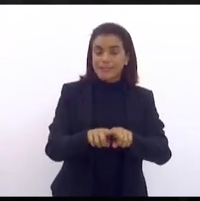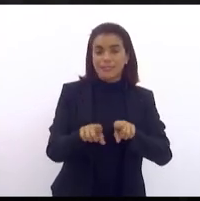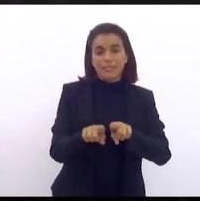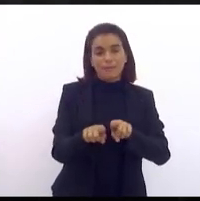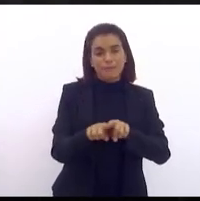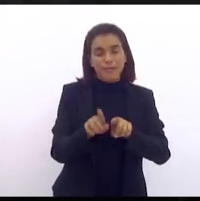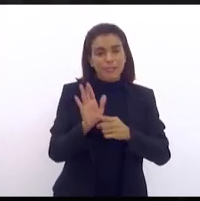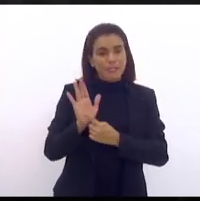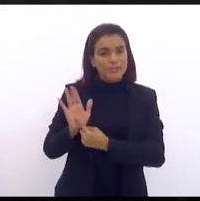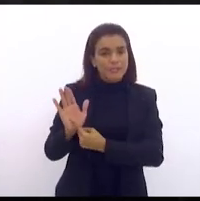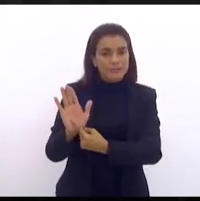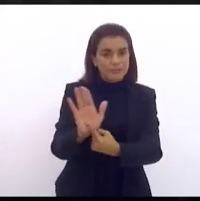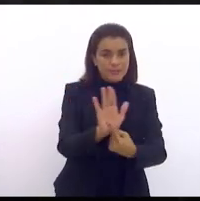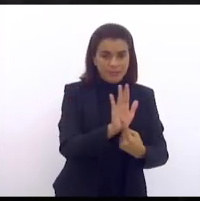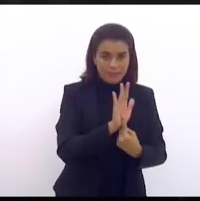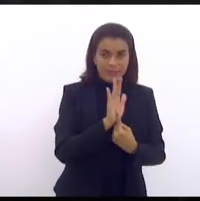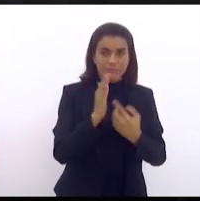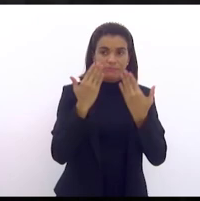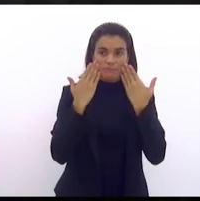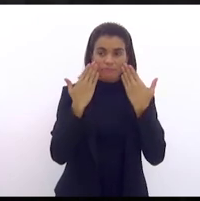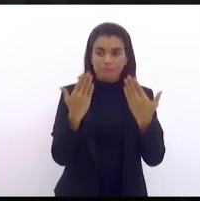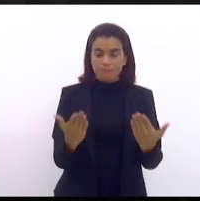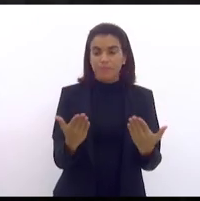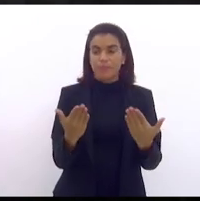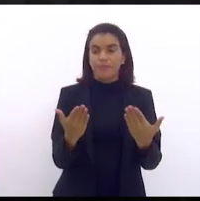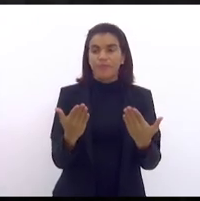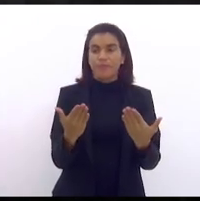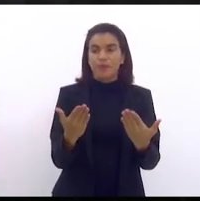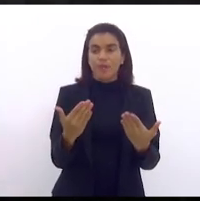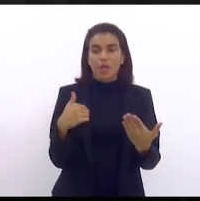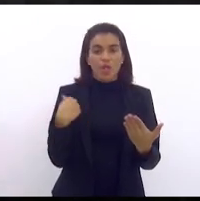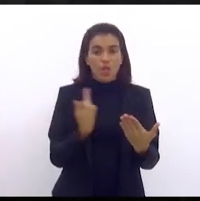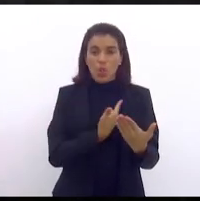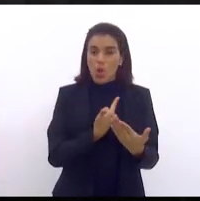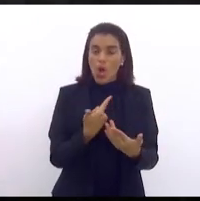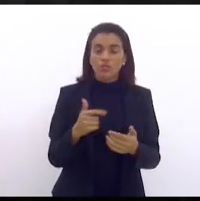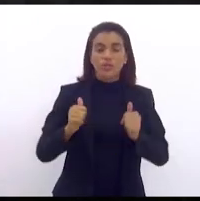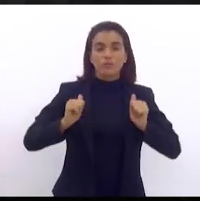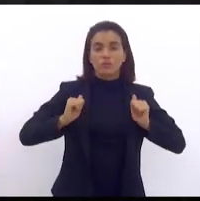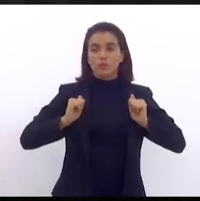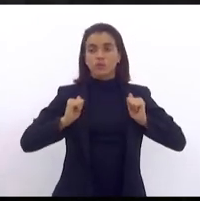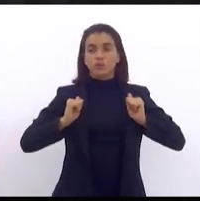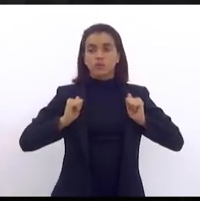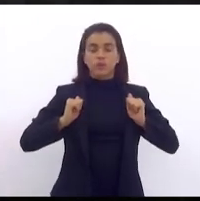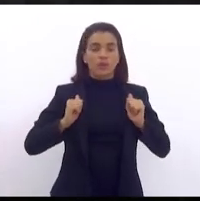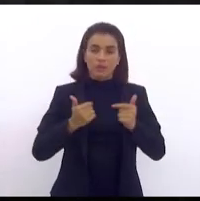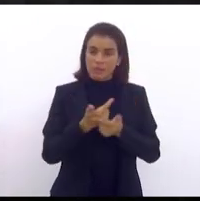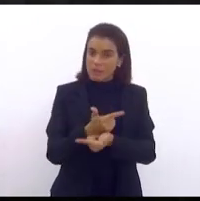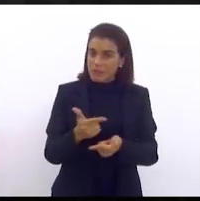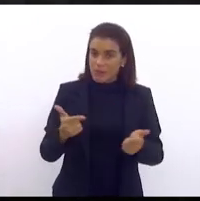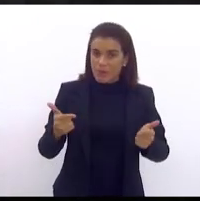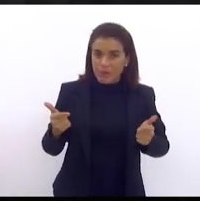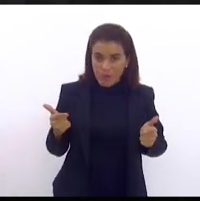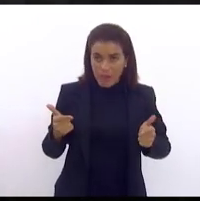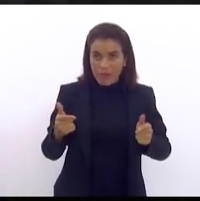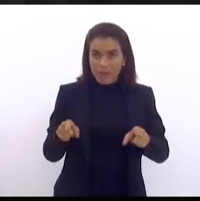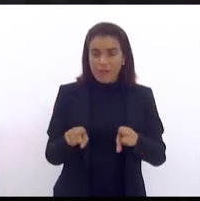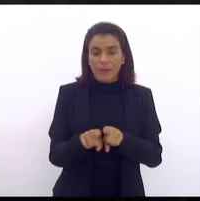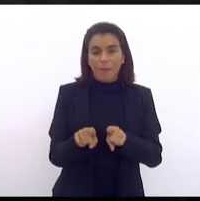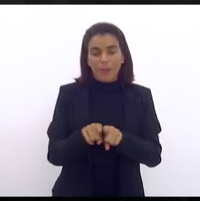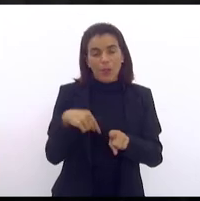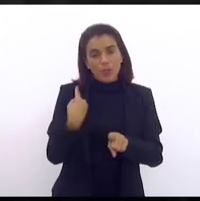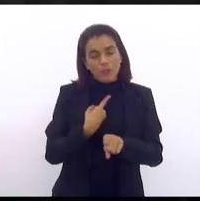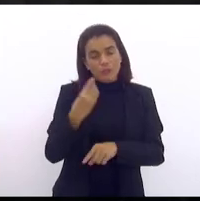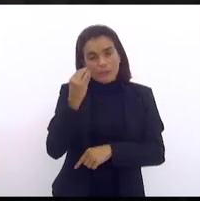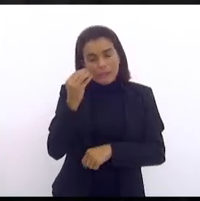mostrar né que não estamos inertes que nós estamos tentando